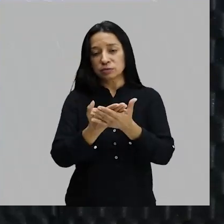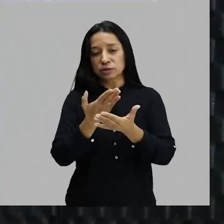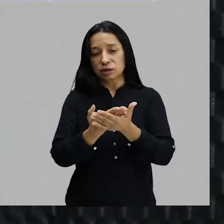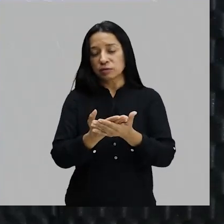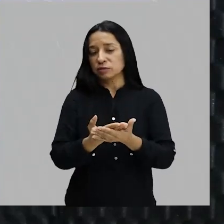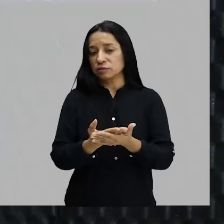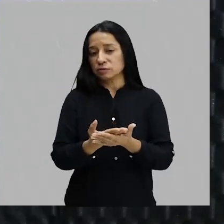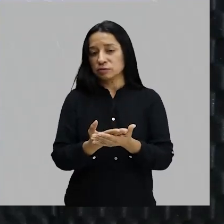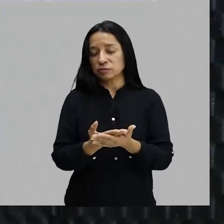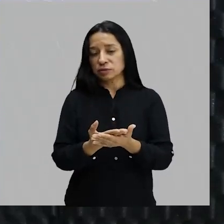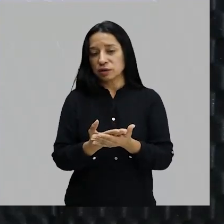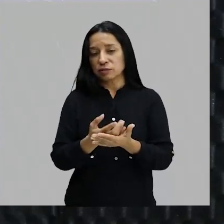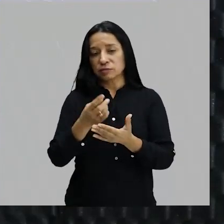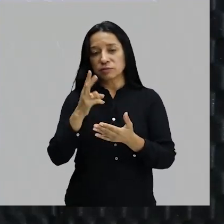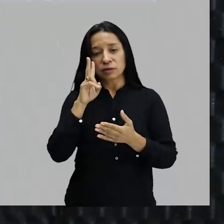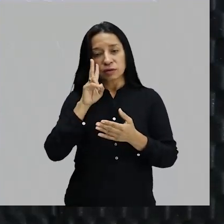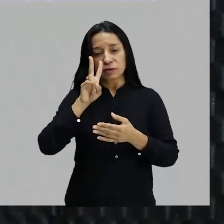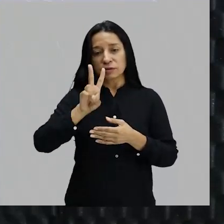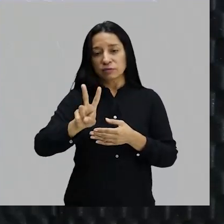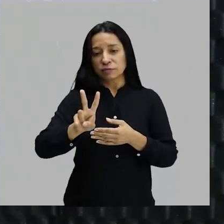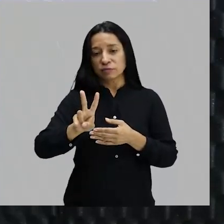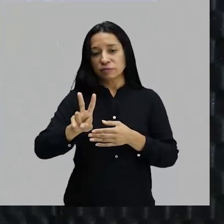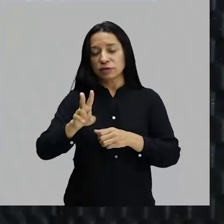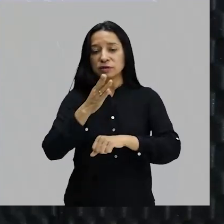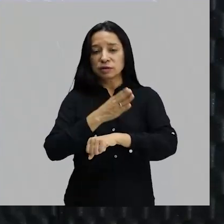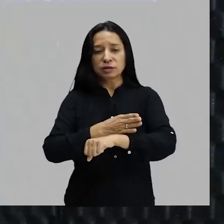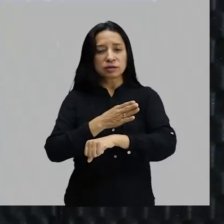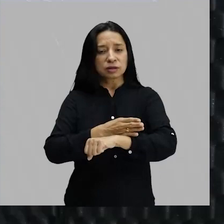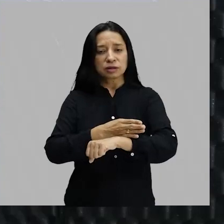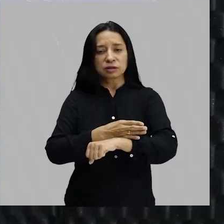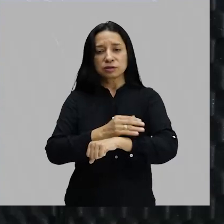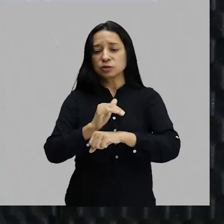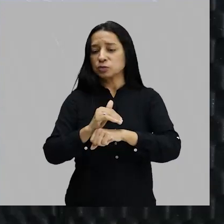trabalhar sobre isso, você vai ver que a Idade Média toda, ela